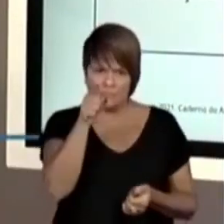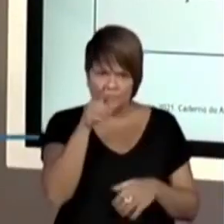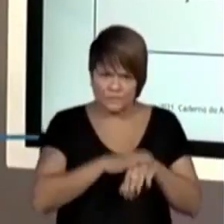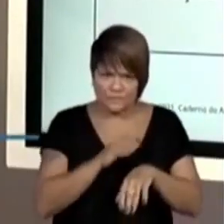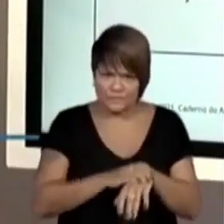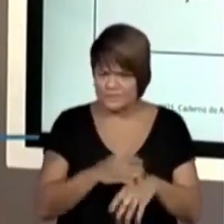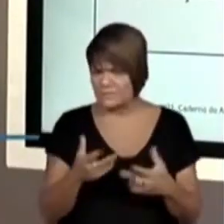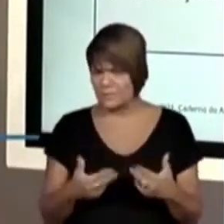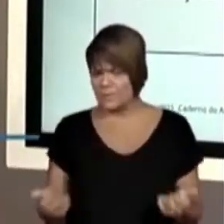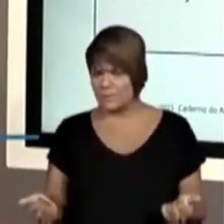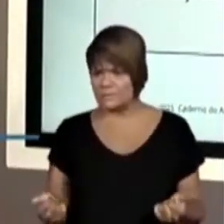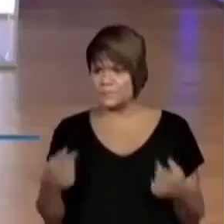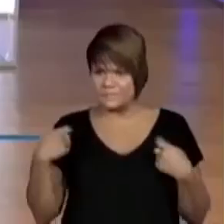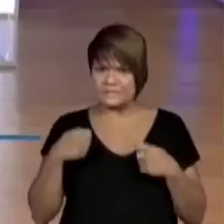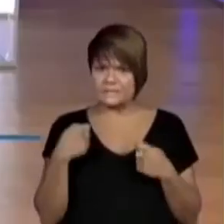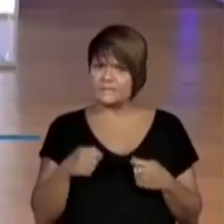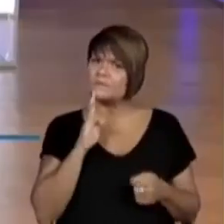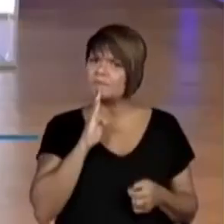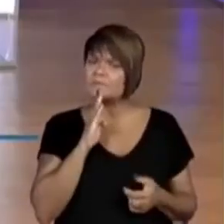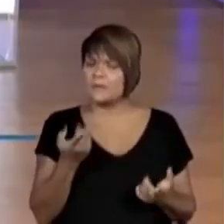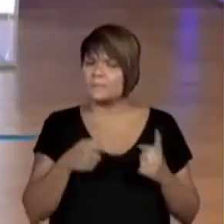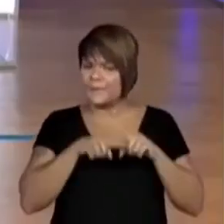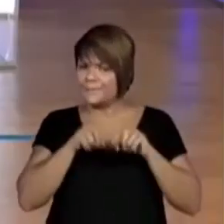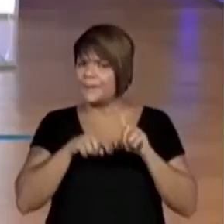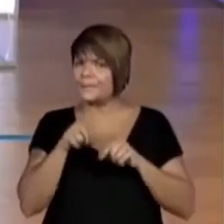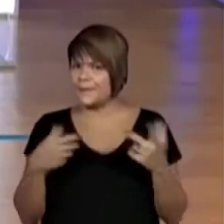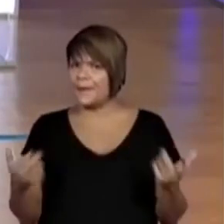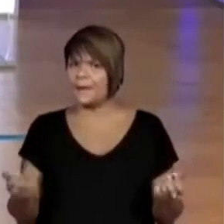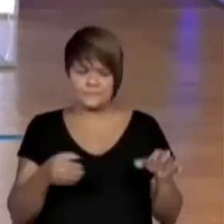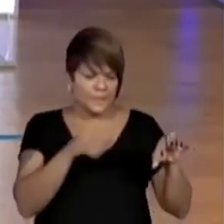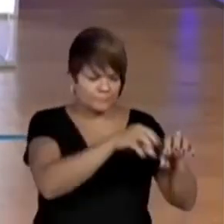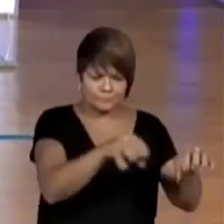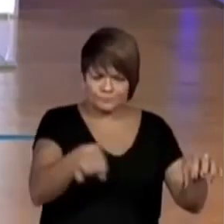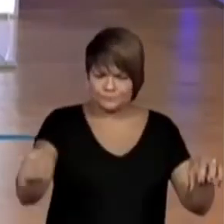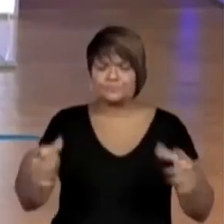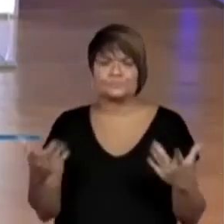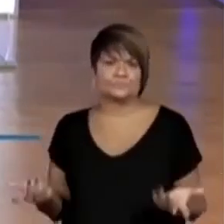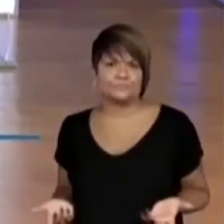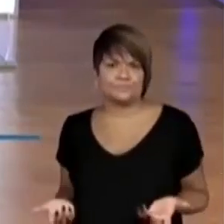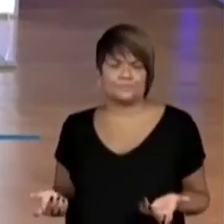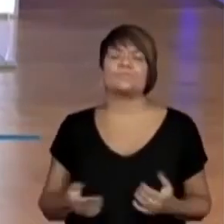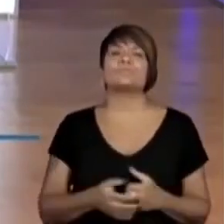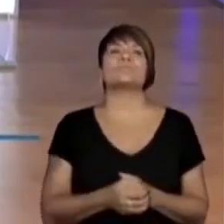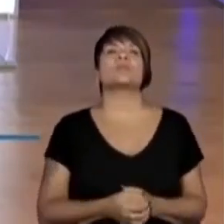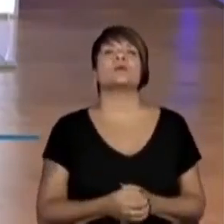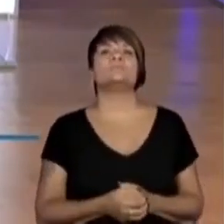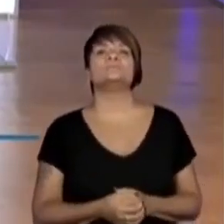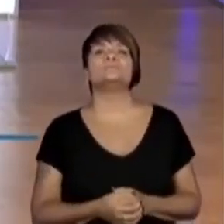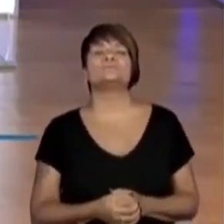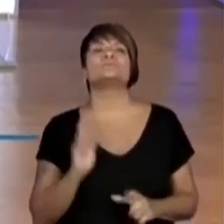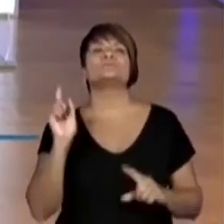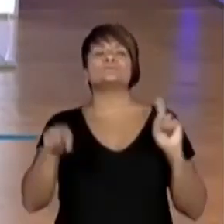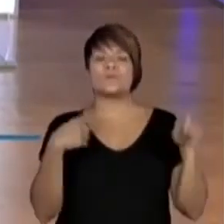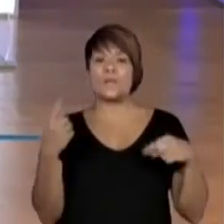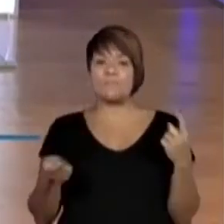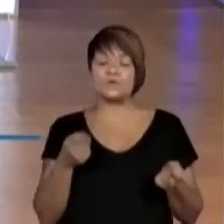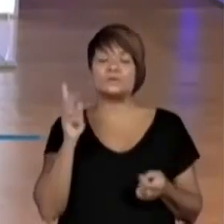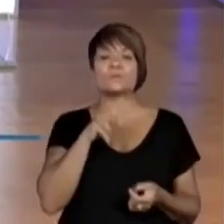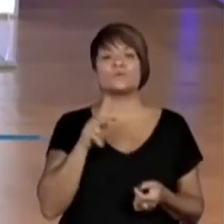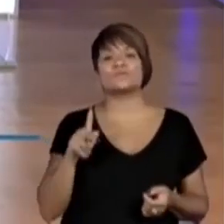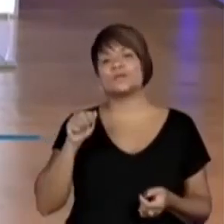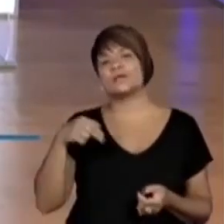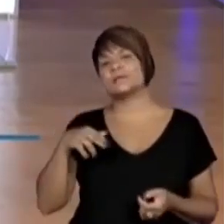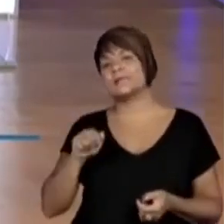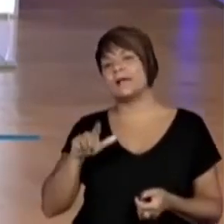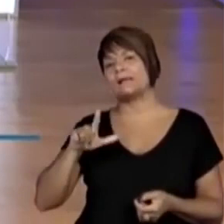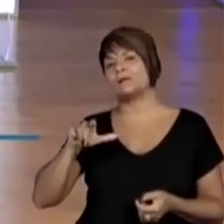precisa saber os materiais? Claro, né, professora? Com Porque certeza. como vai fazer se não tem os materiais? E depois, olha só, a professora Ana Lúcia já